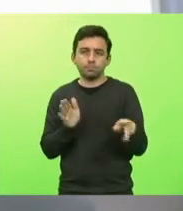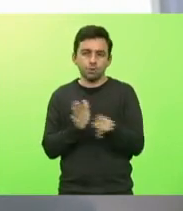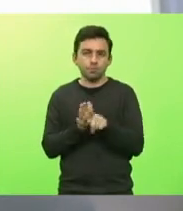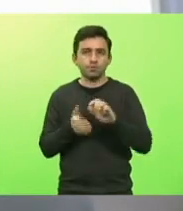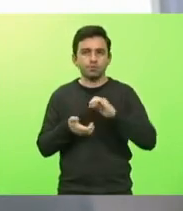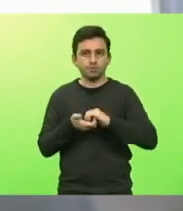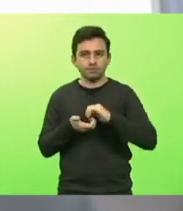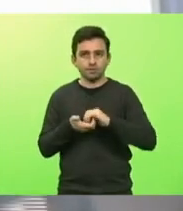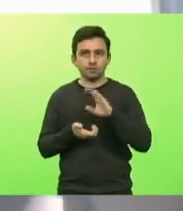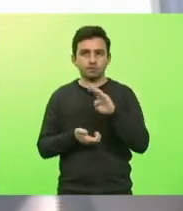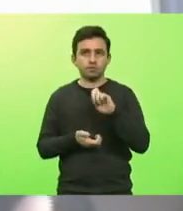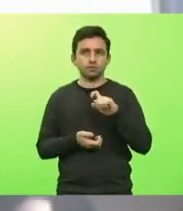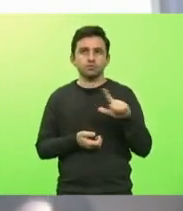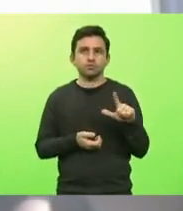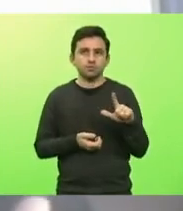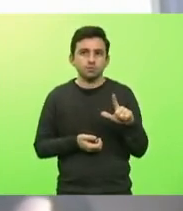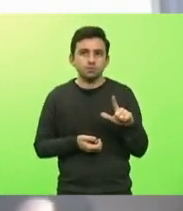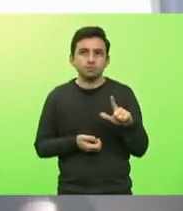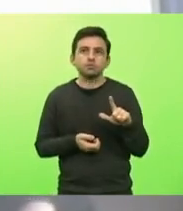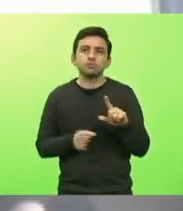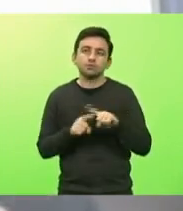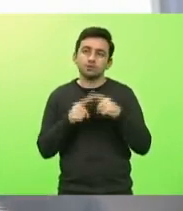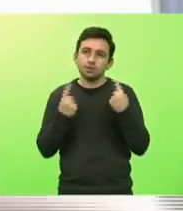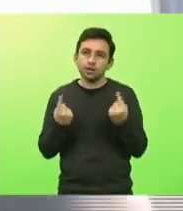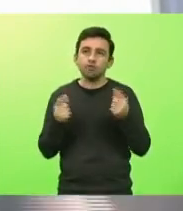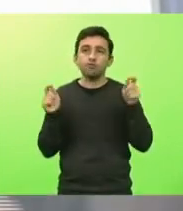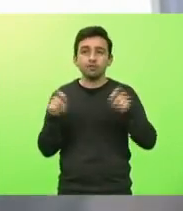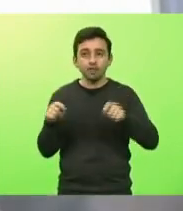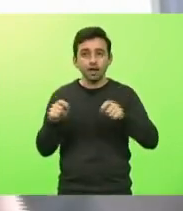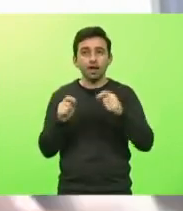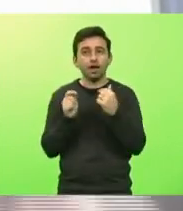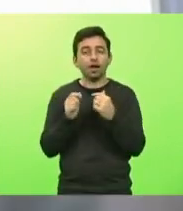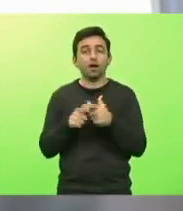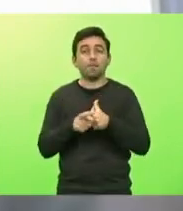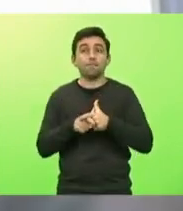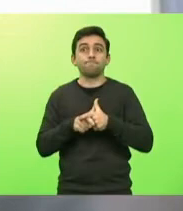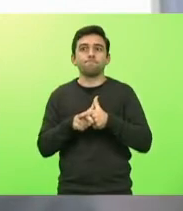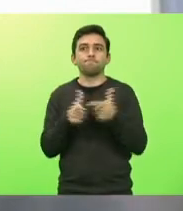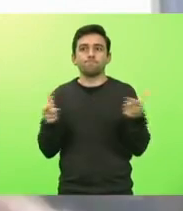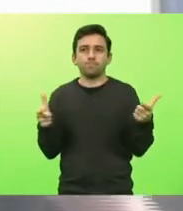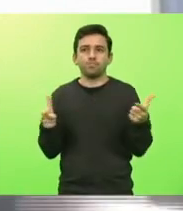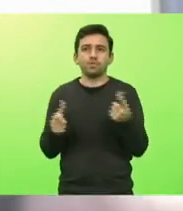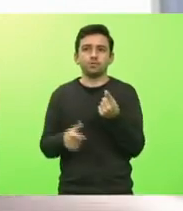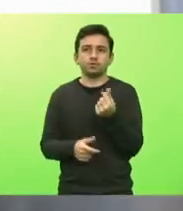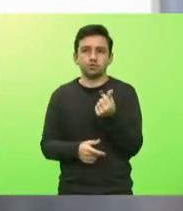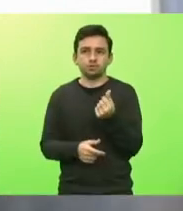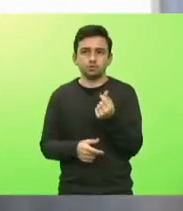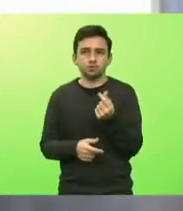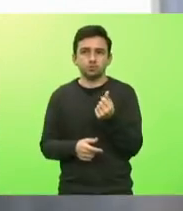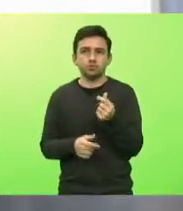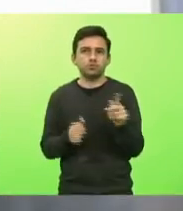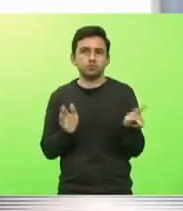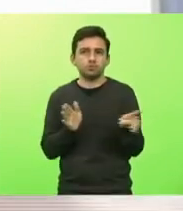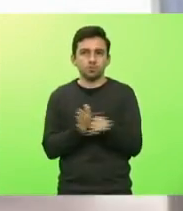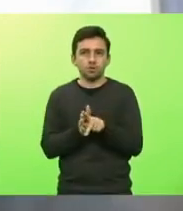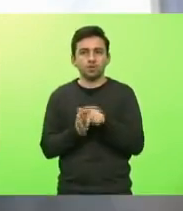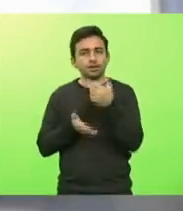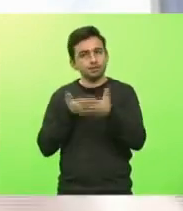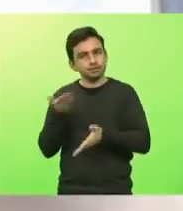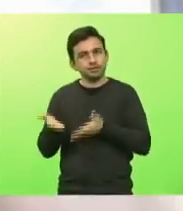civil. Nesse sentido, nós poderíamos ampliar e muito os recursos para esse